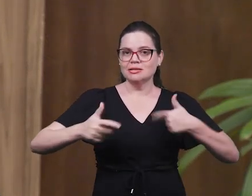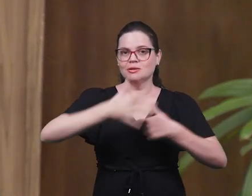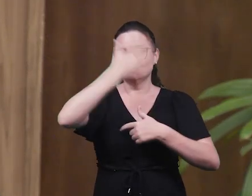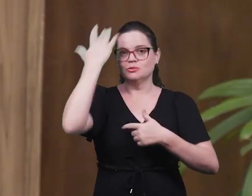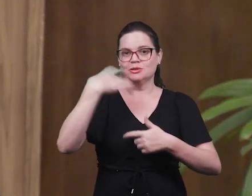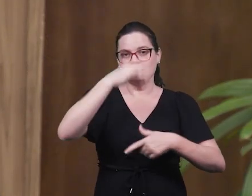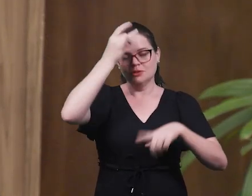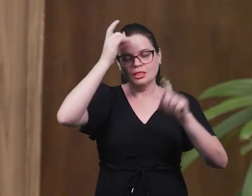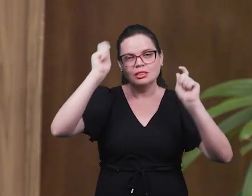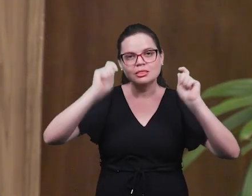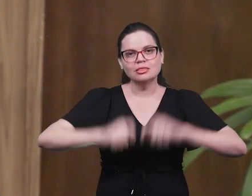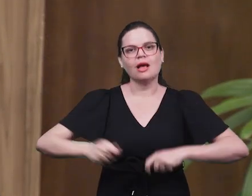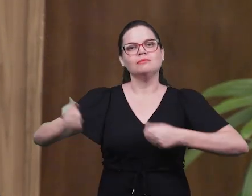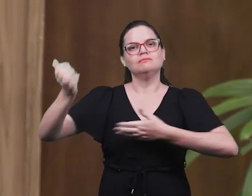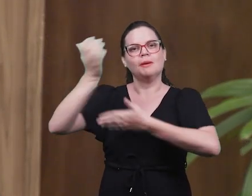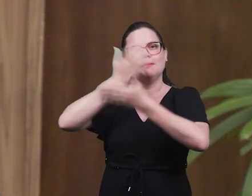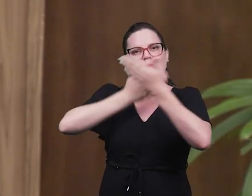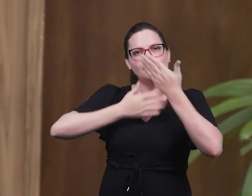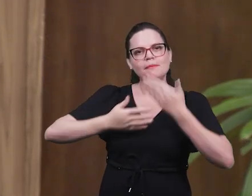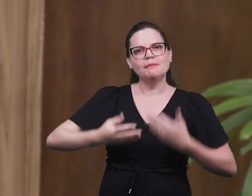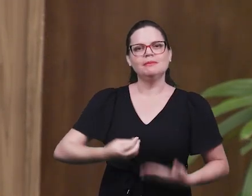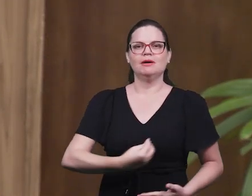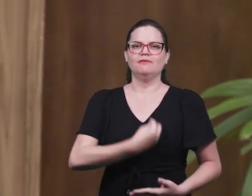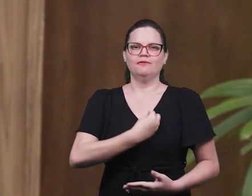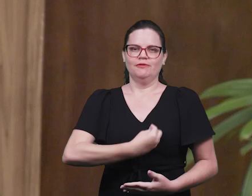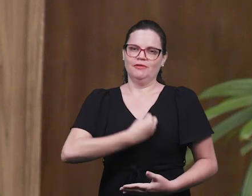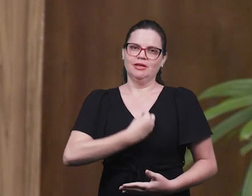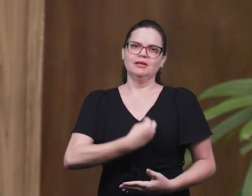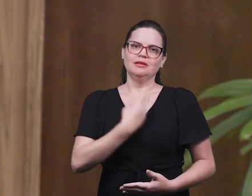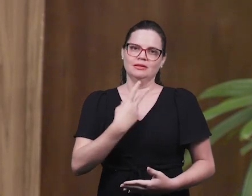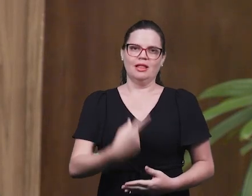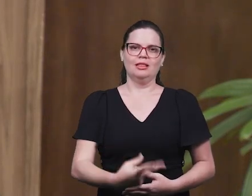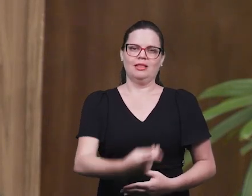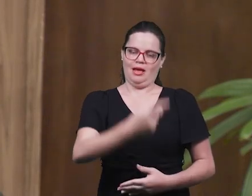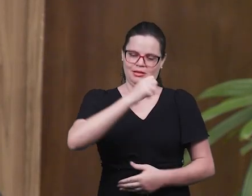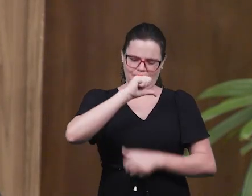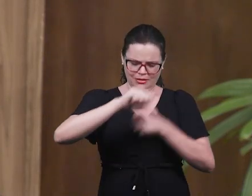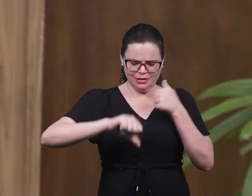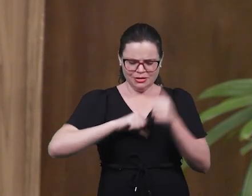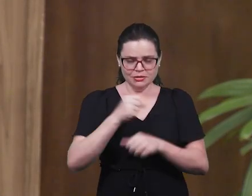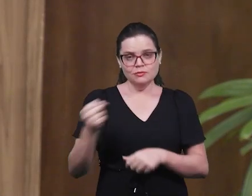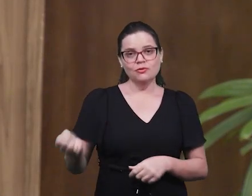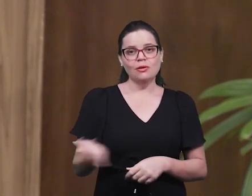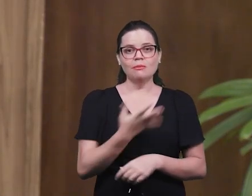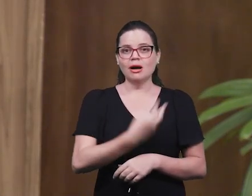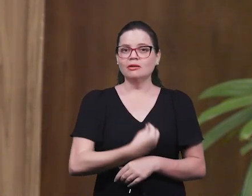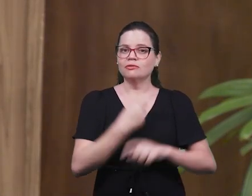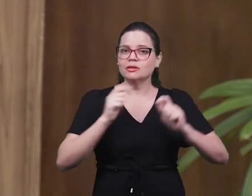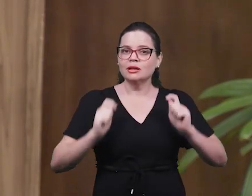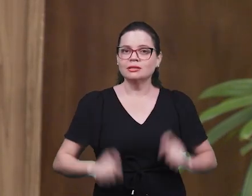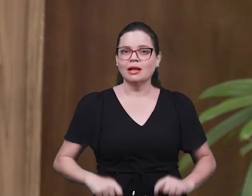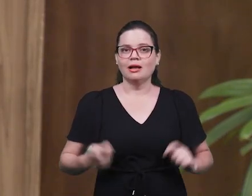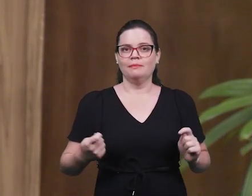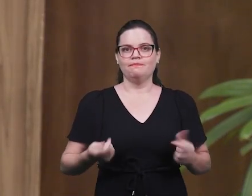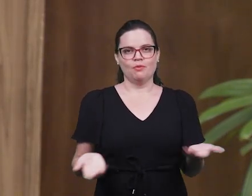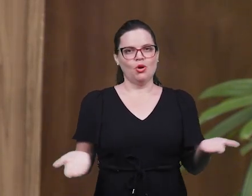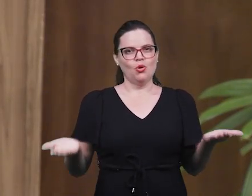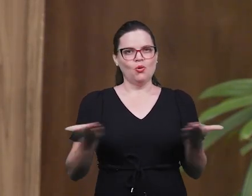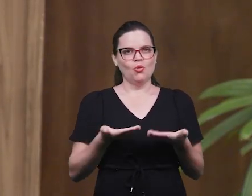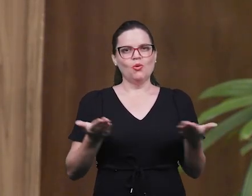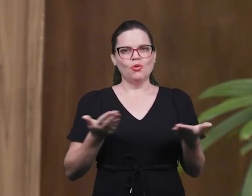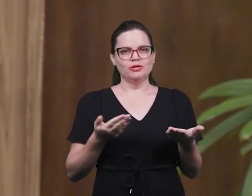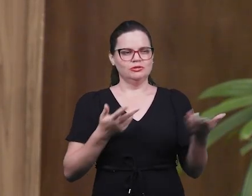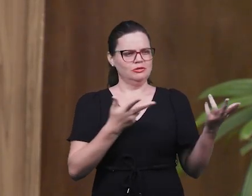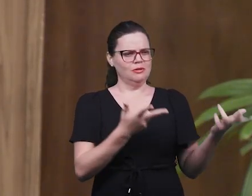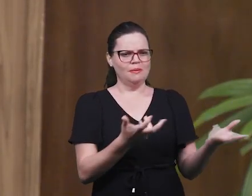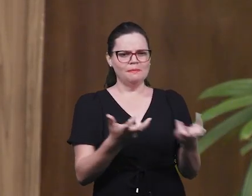a palavra. E essa palavra tem um efeito transformador na sua vida. Tem muitas pessoas hoje, nos nossos dias, que estão muito